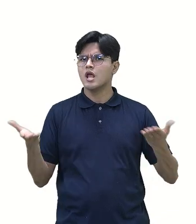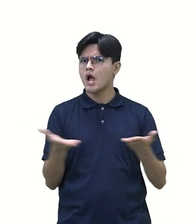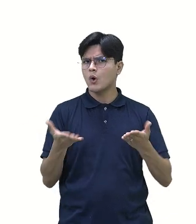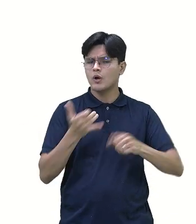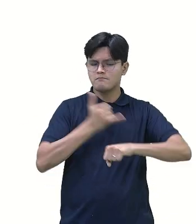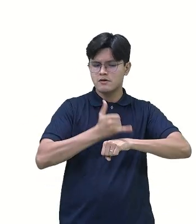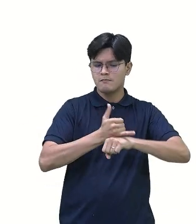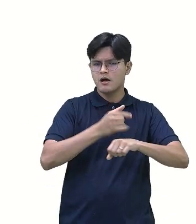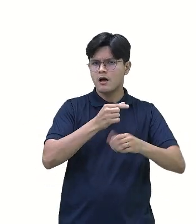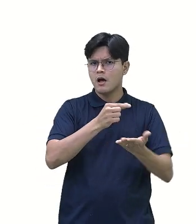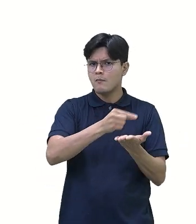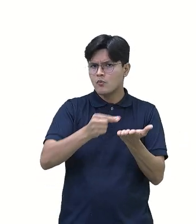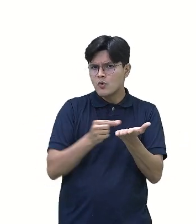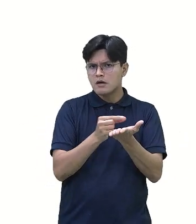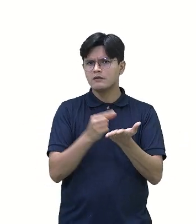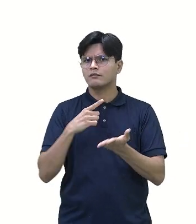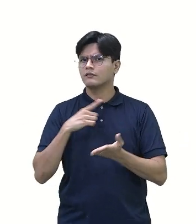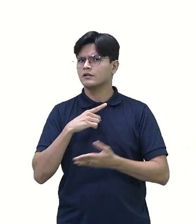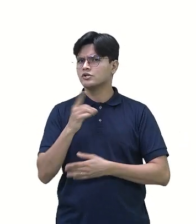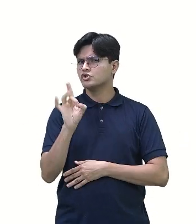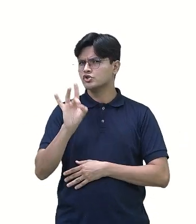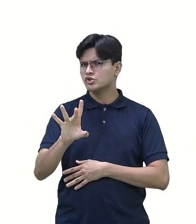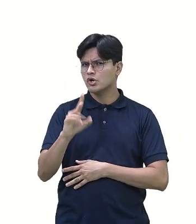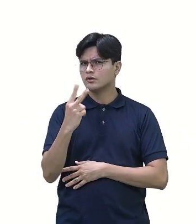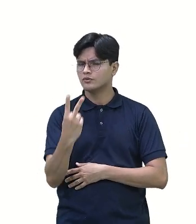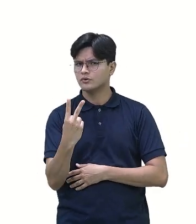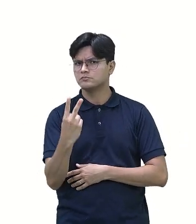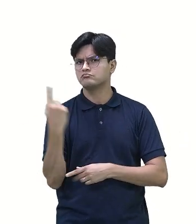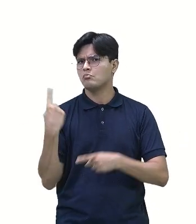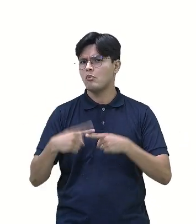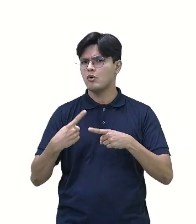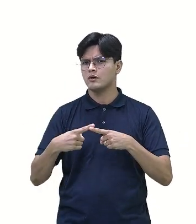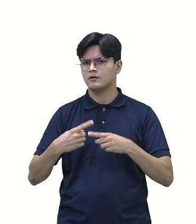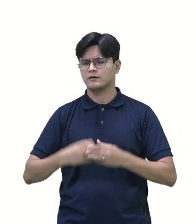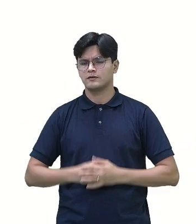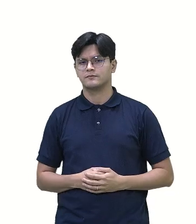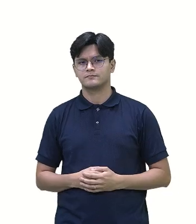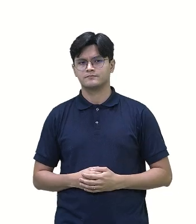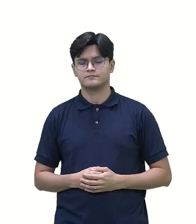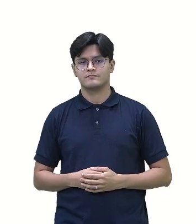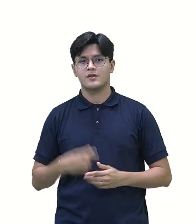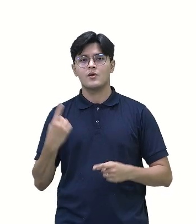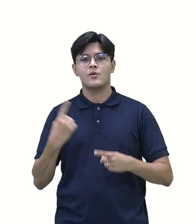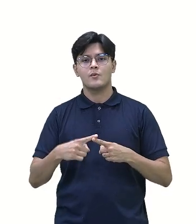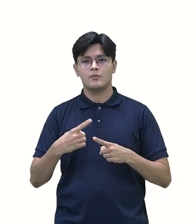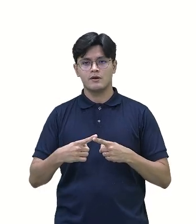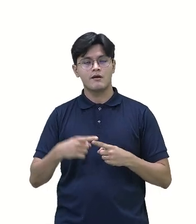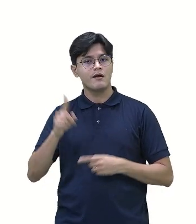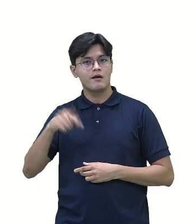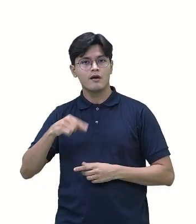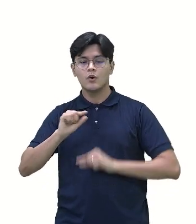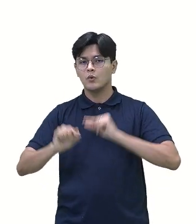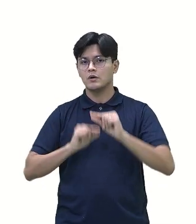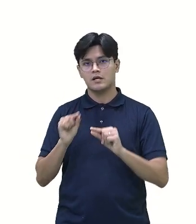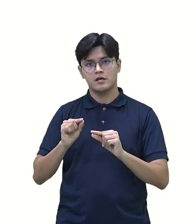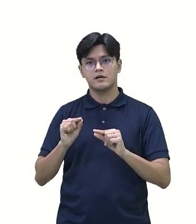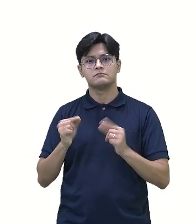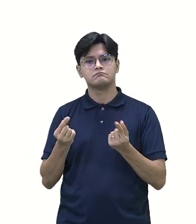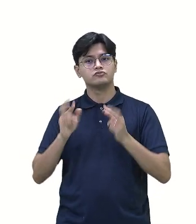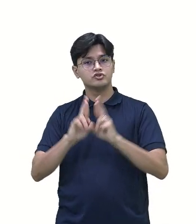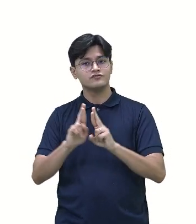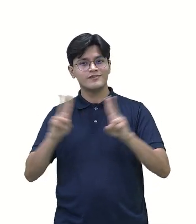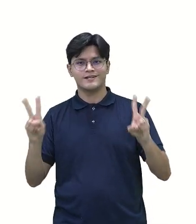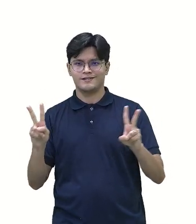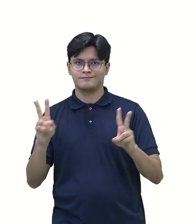apenas 2 elementos? Primeiro que nós temos aí dois elementos diferentes, tá? Ou seja,